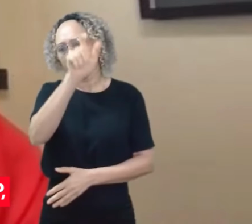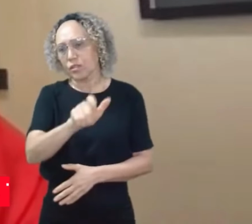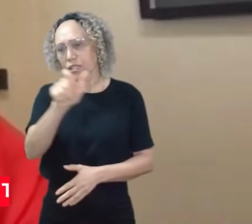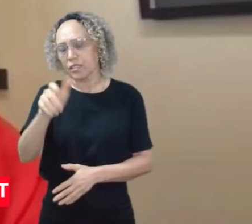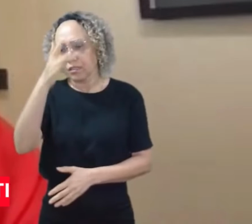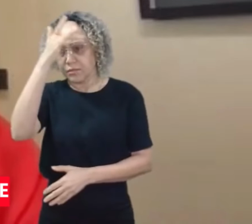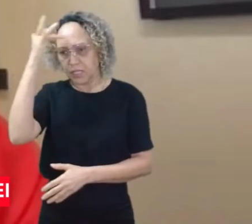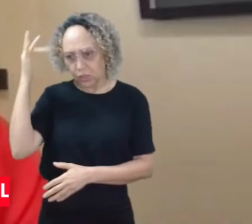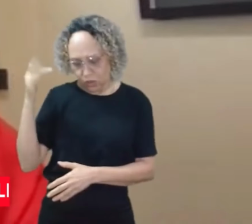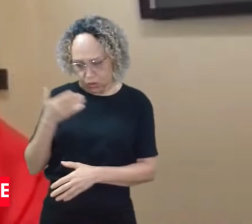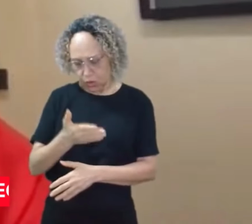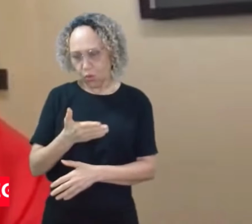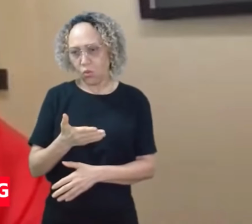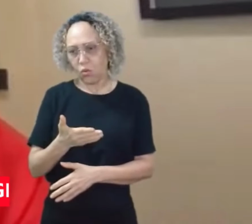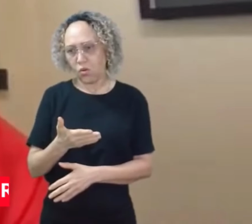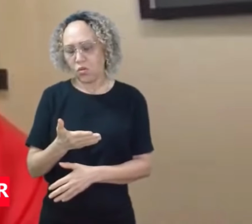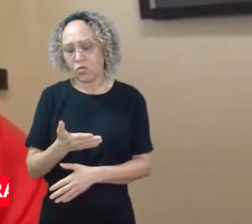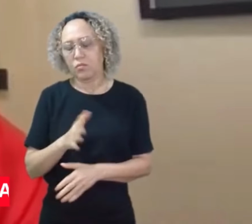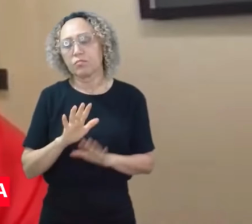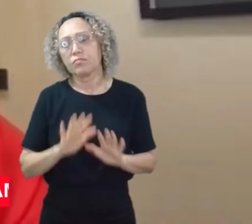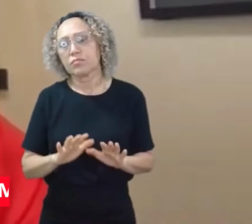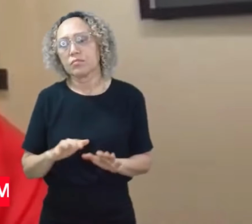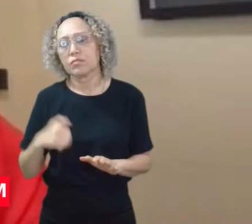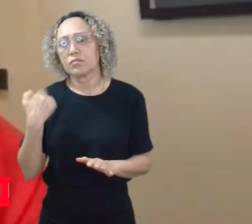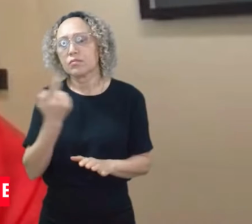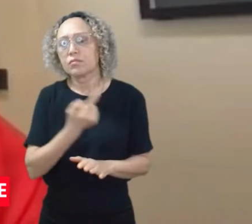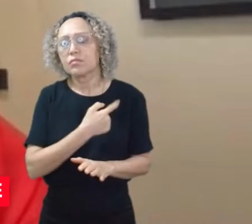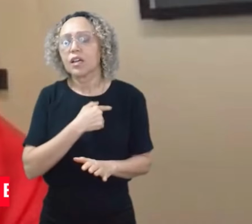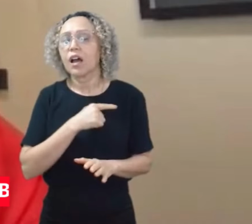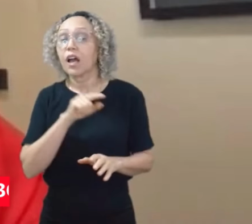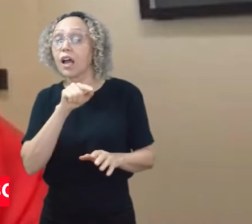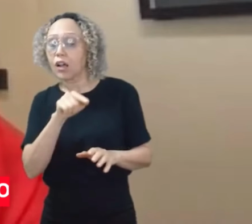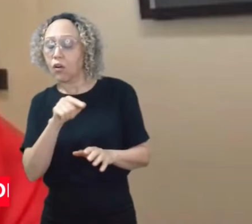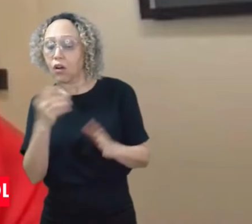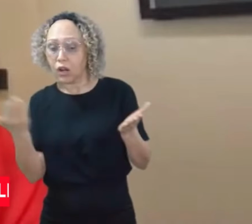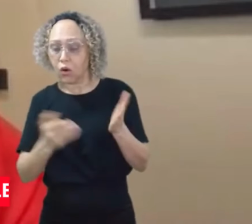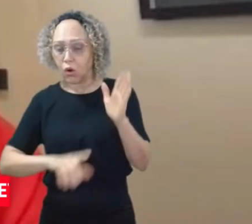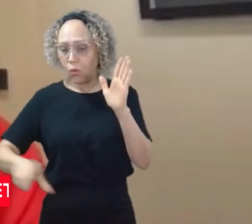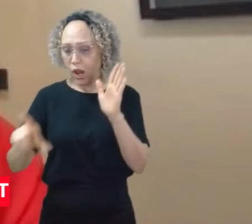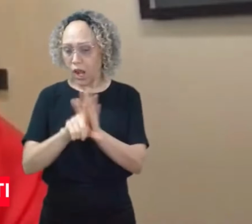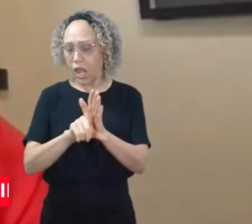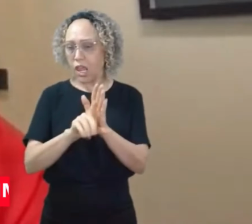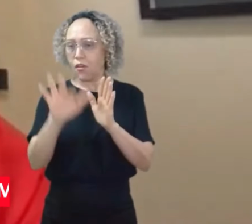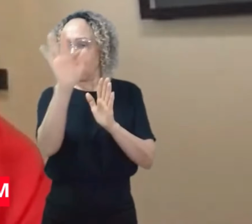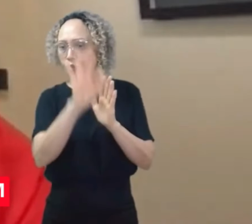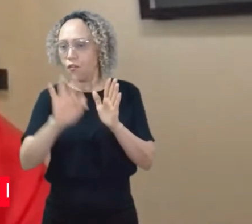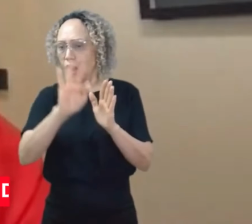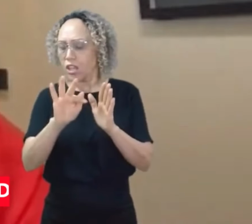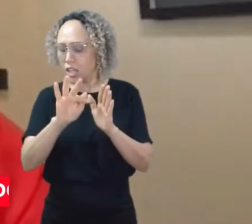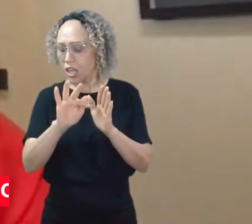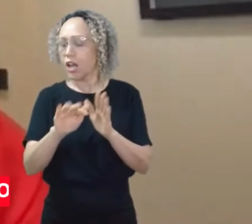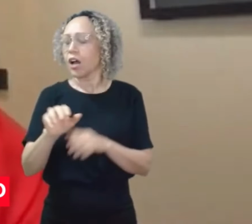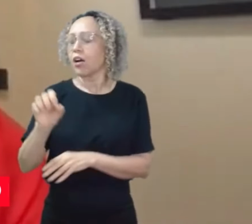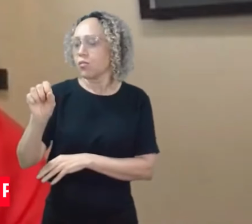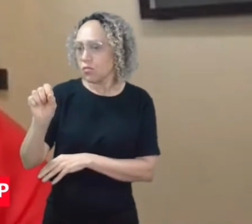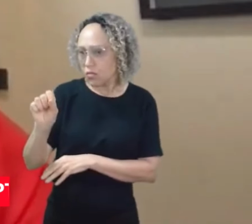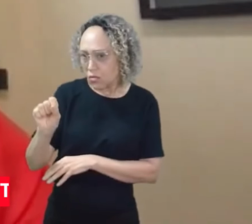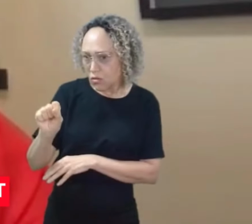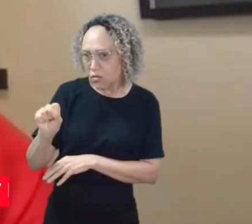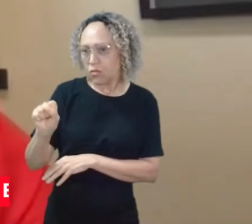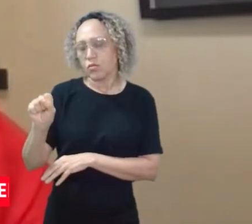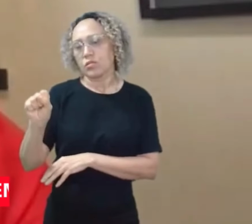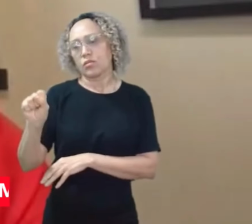dessas candidaturas ditas minoritárias, mas tornar isso uma legislação federal, para mim, é um avanço do Tribunal Superior, quando enxerga